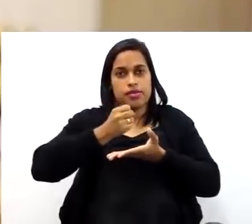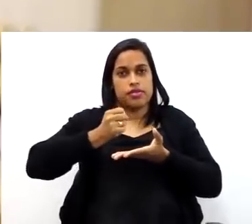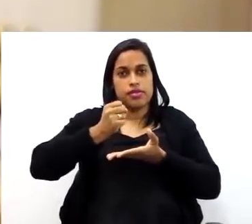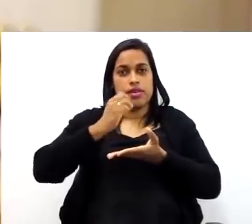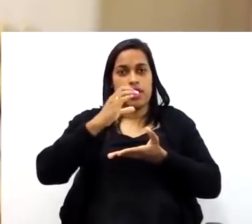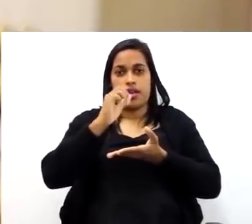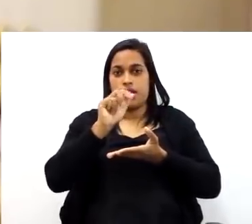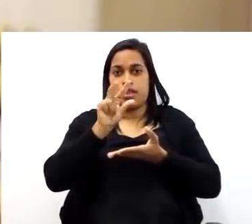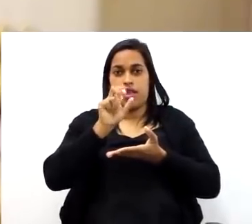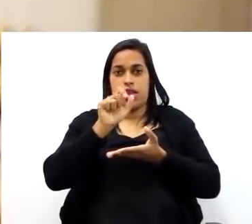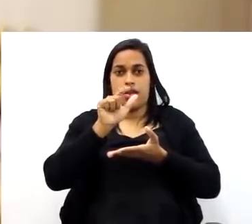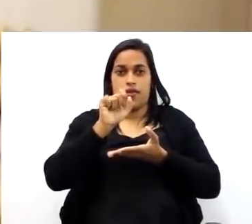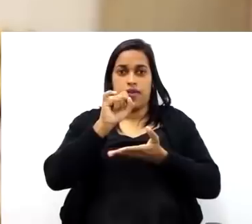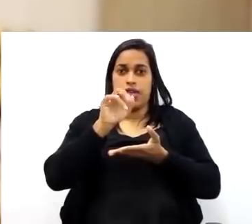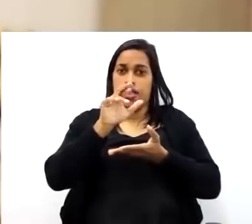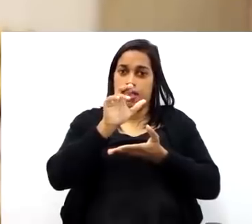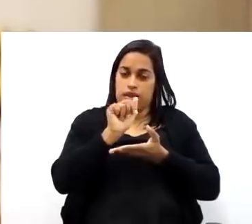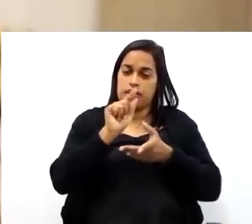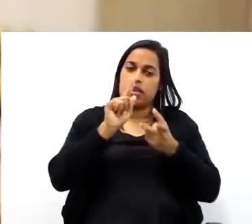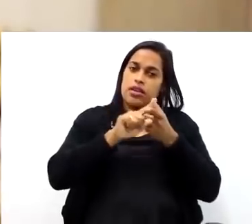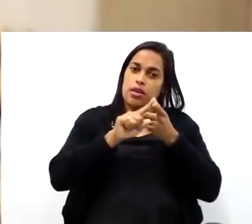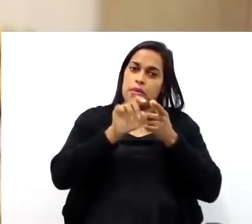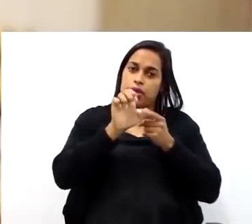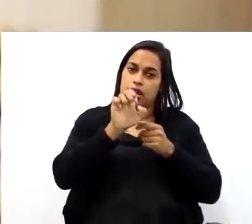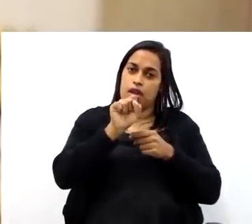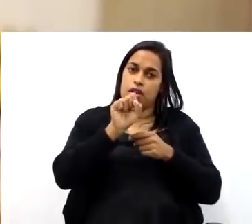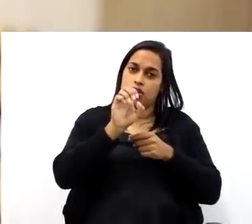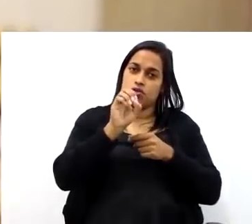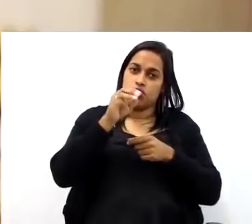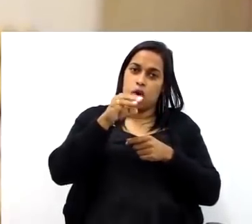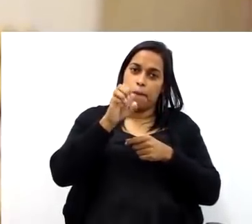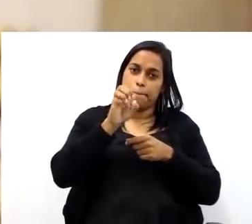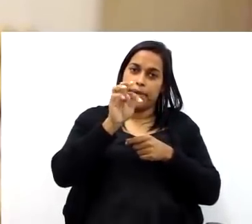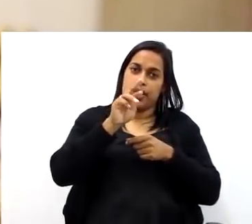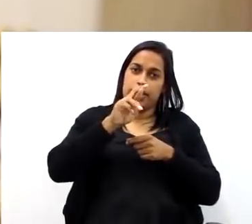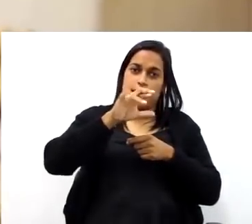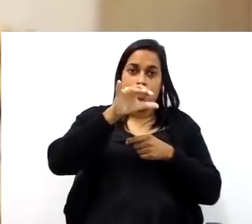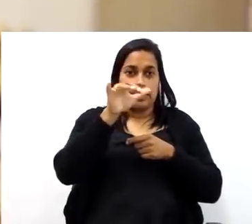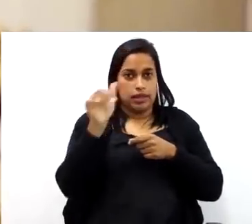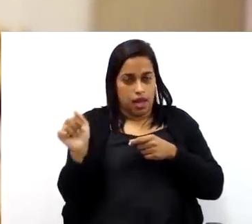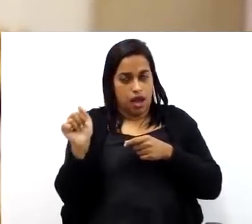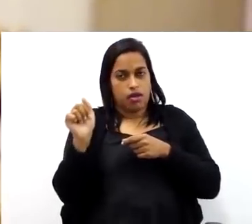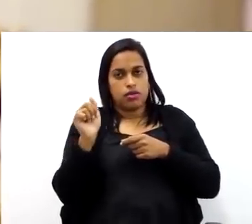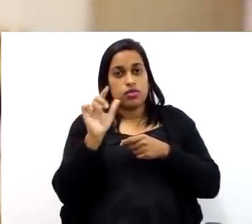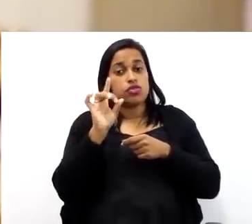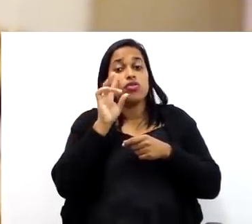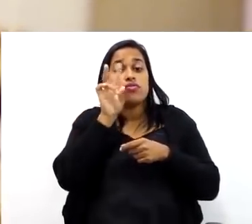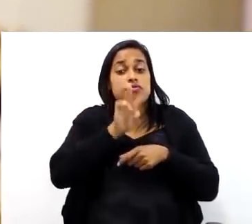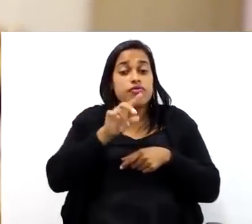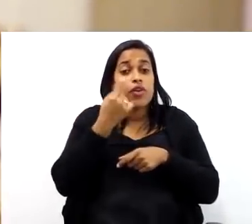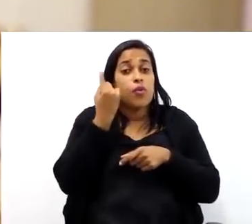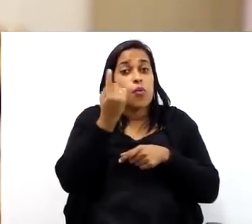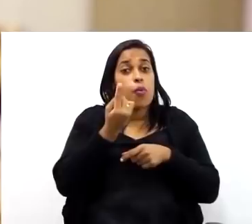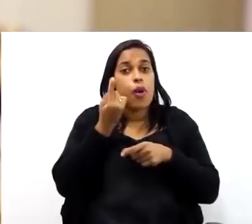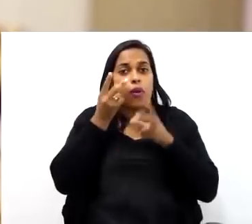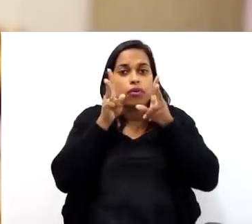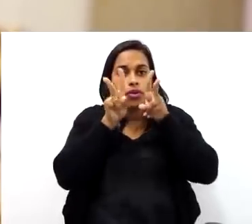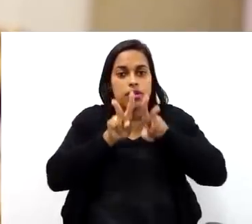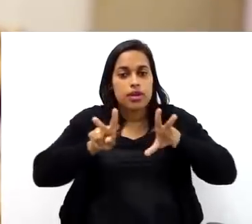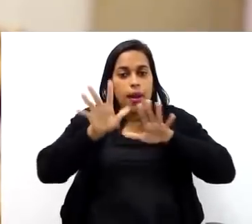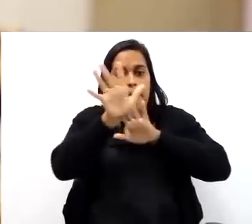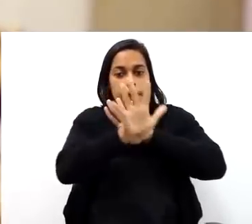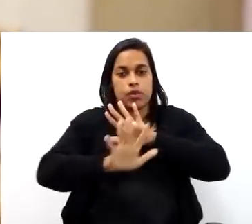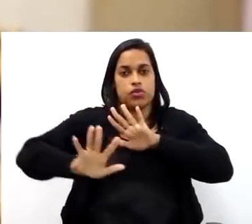grande dificuldade do mongiano. Enquanto na cavaleira e na isometria, a gente visualiza as 3 dimensões em uma única